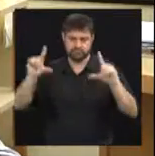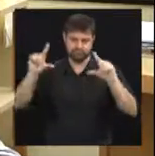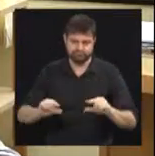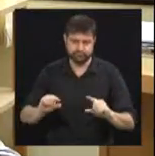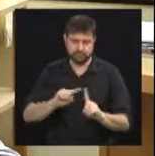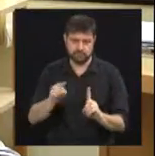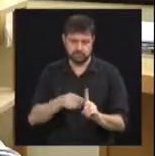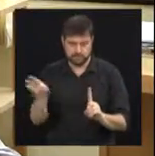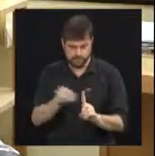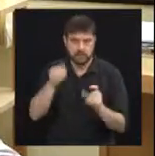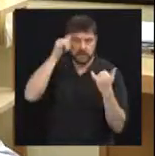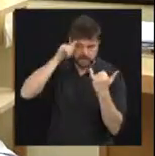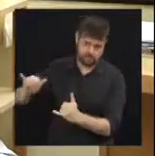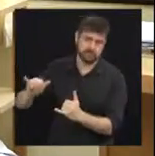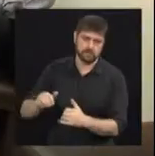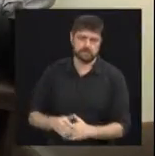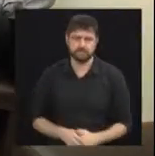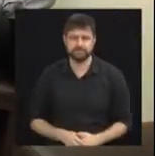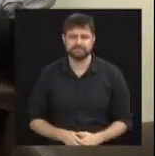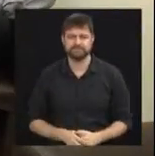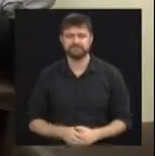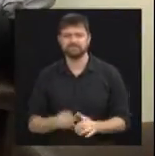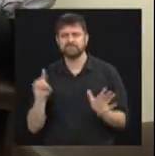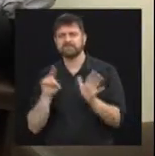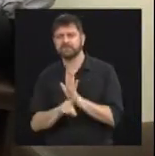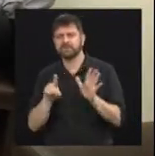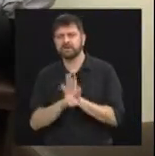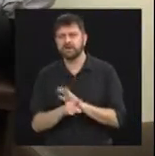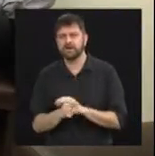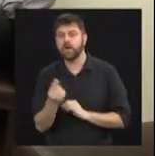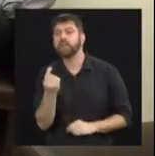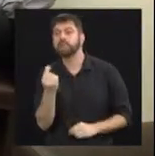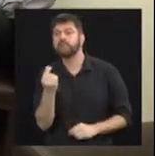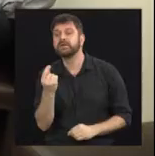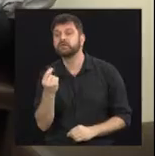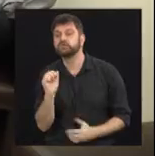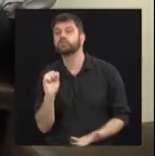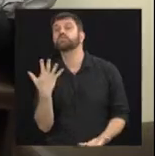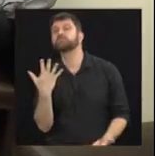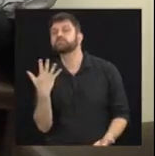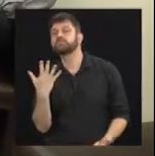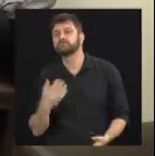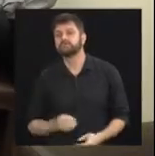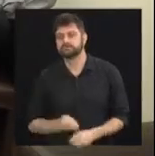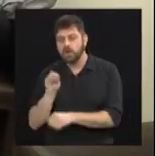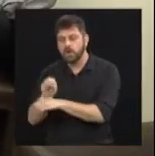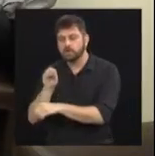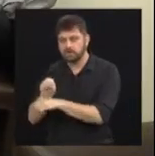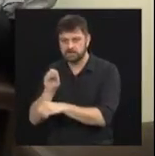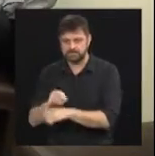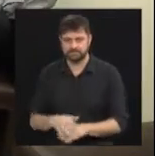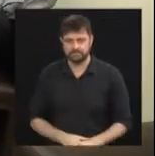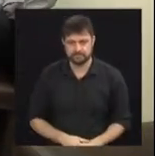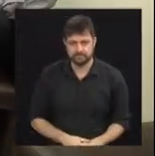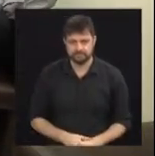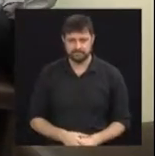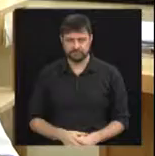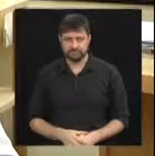fertilidade e, portanto, deve ser sempre evitado. E doutora, a próxima pergunta é: quanto custa um tratamento? O custo